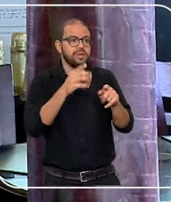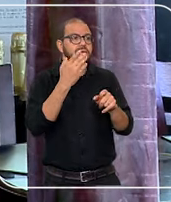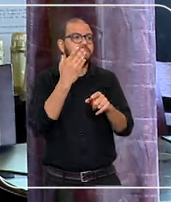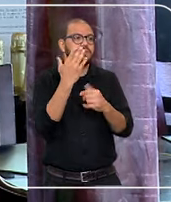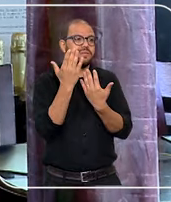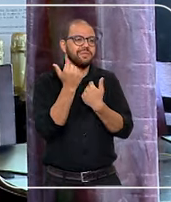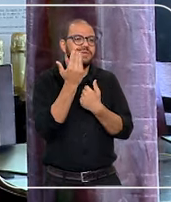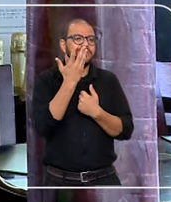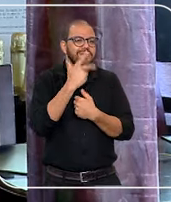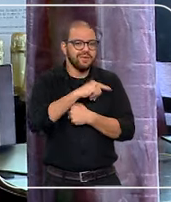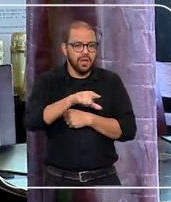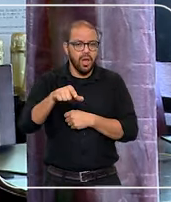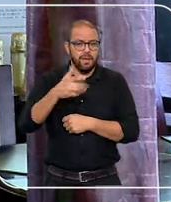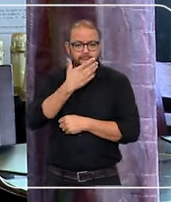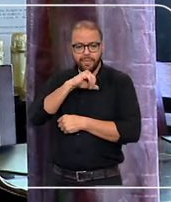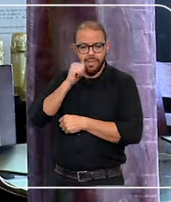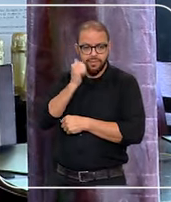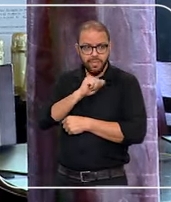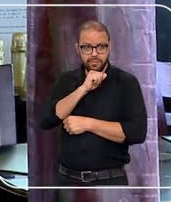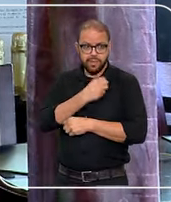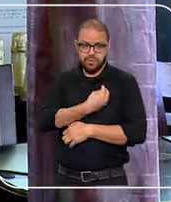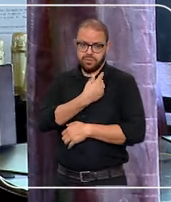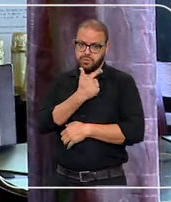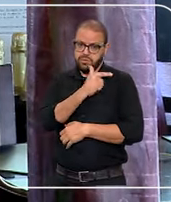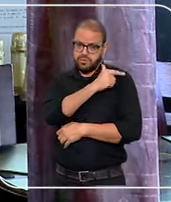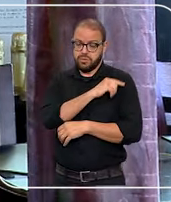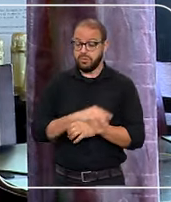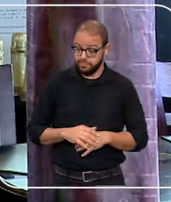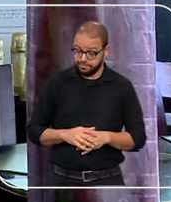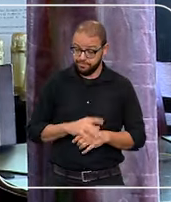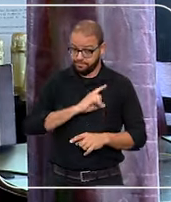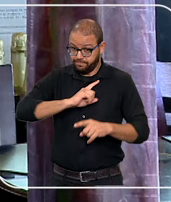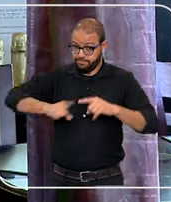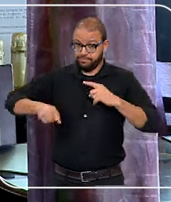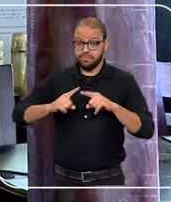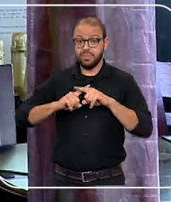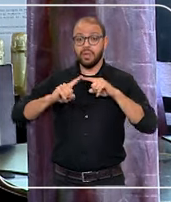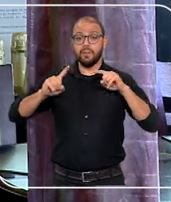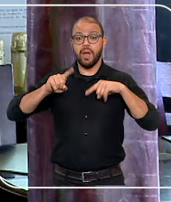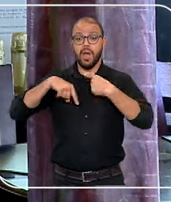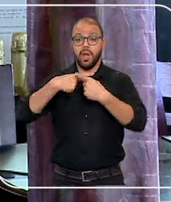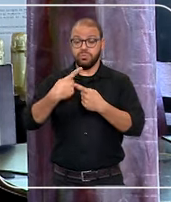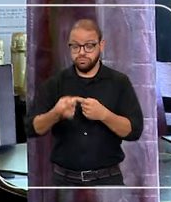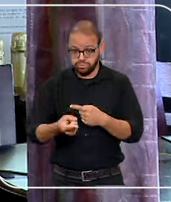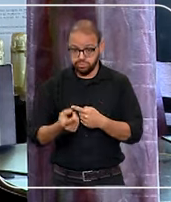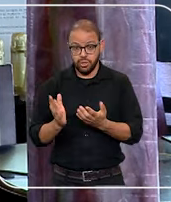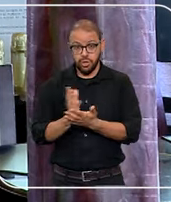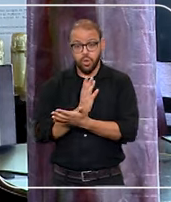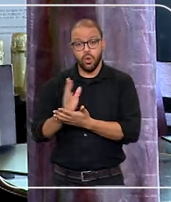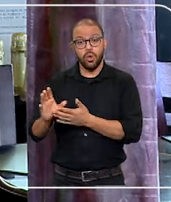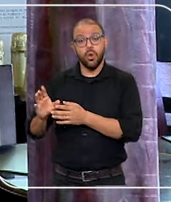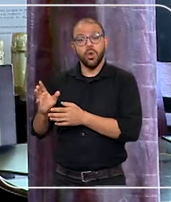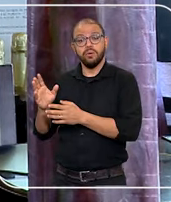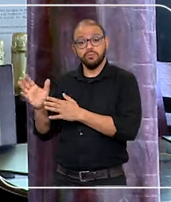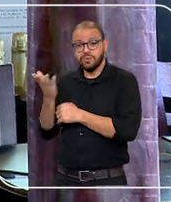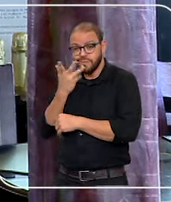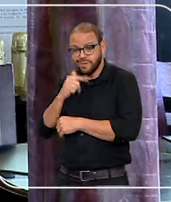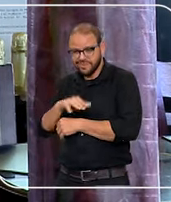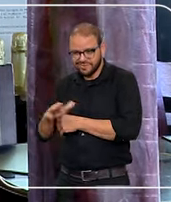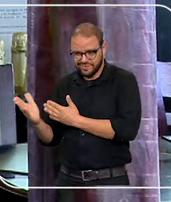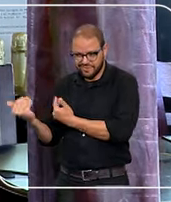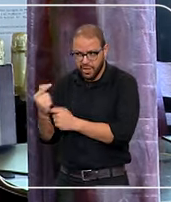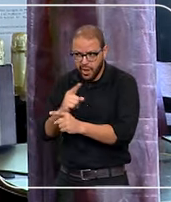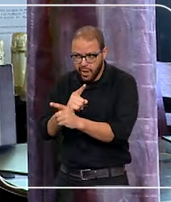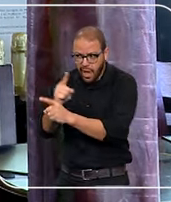e adolescentes frequentassem o evento desacompanhados dos pais ou responsáveis. No entanto, após agentes do Comissariado da Infância e da